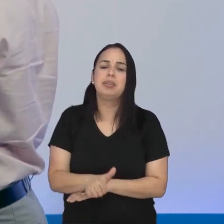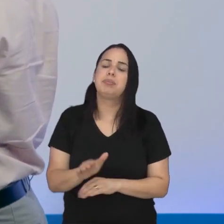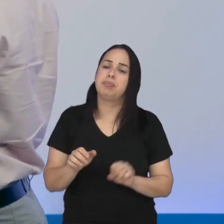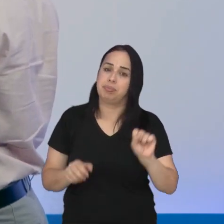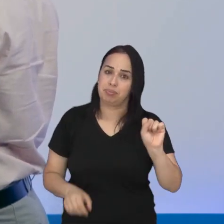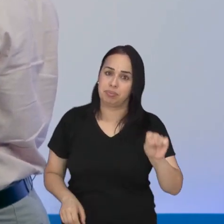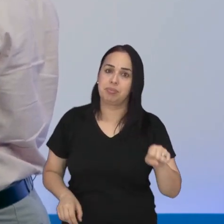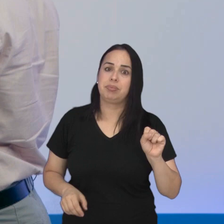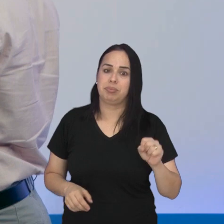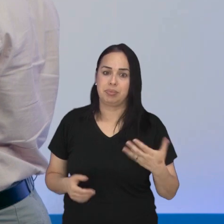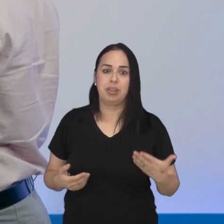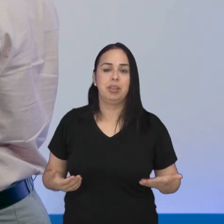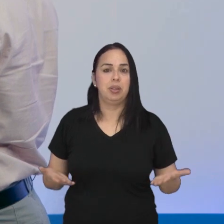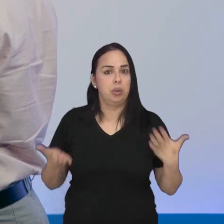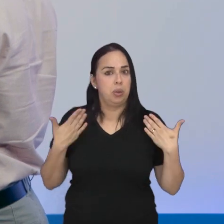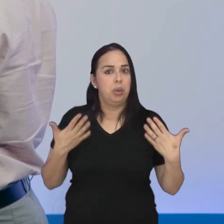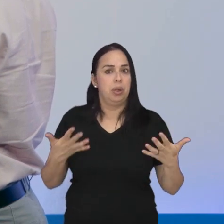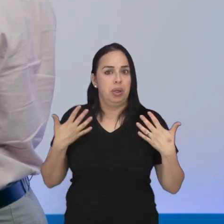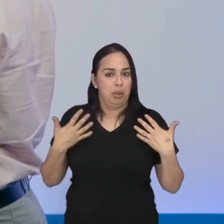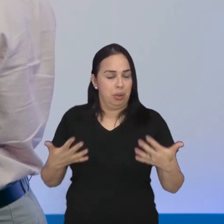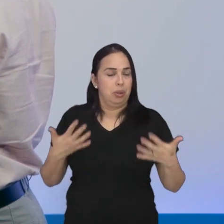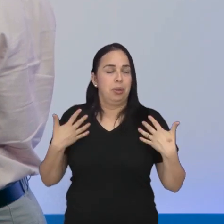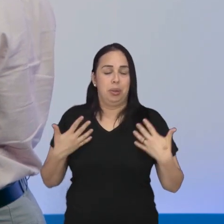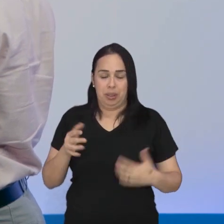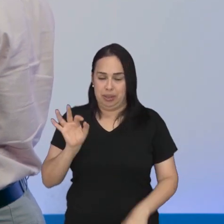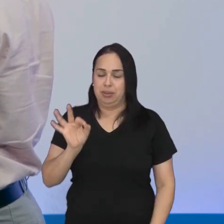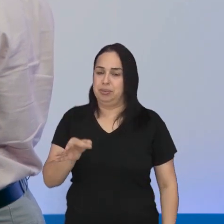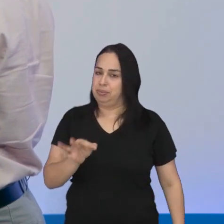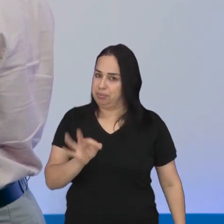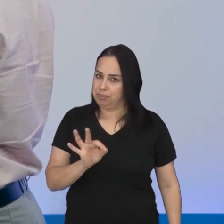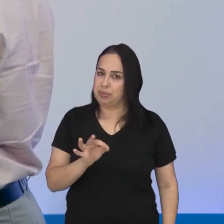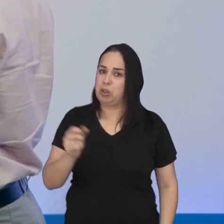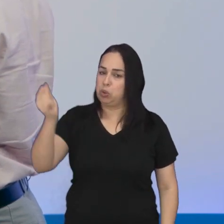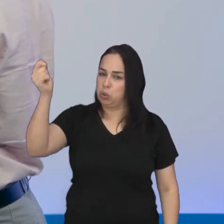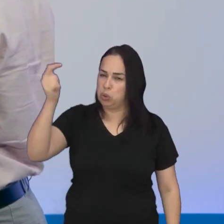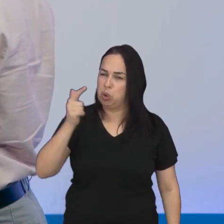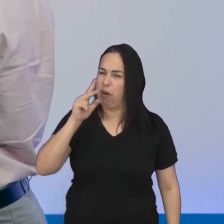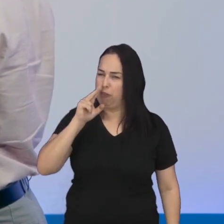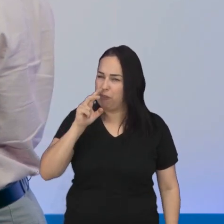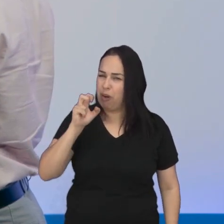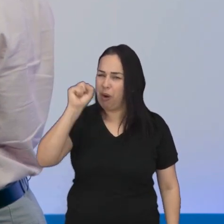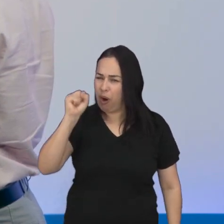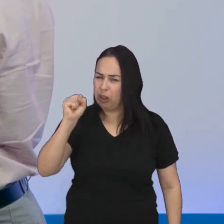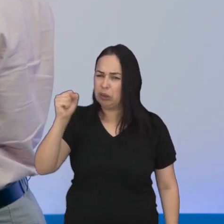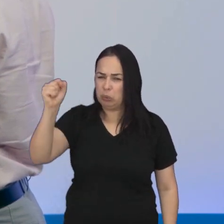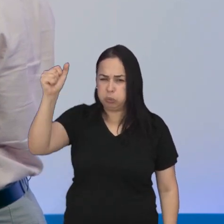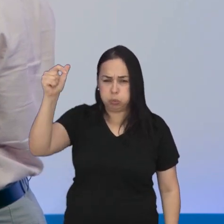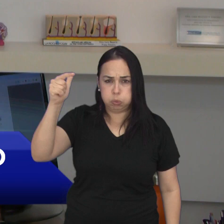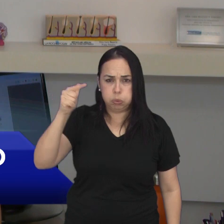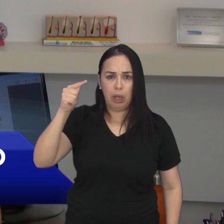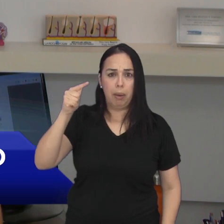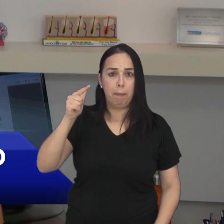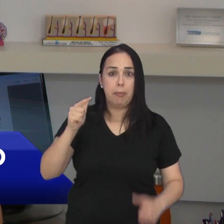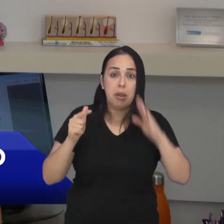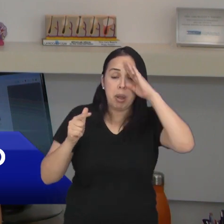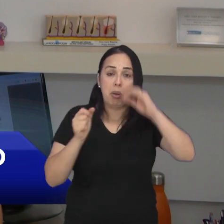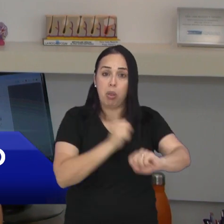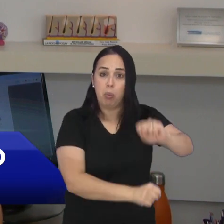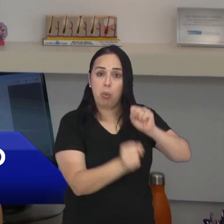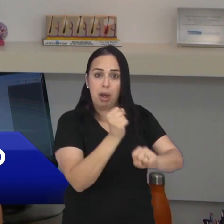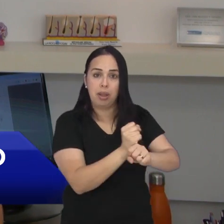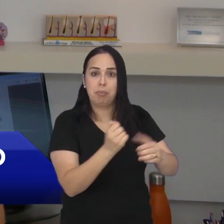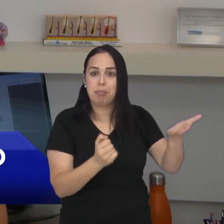boa tarde. Sim, né, a gente viveu muitos tempos de calor, tempo de sol forte, principalmente